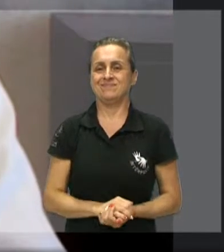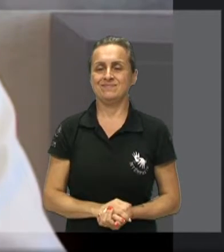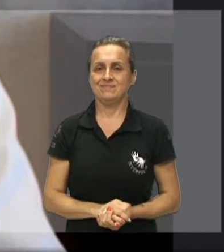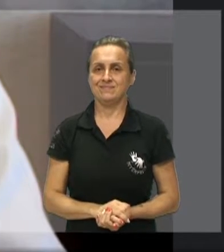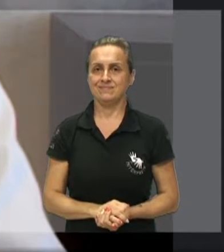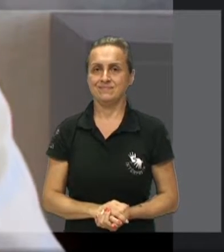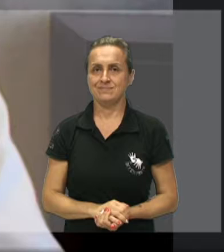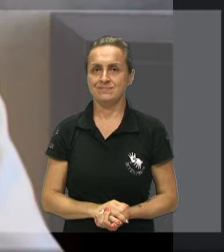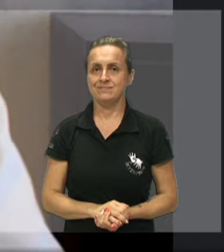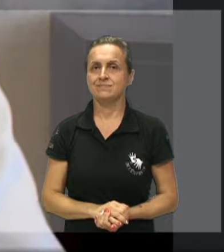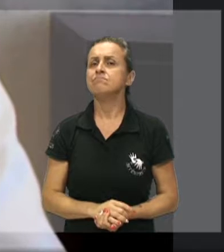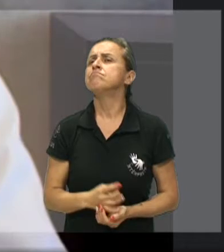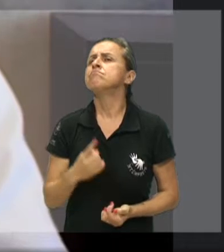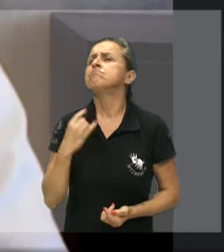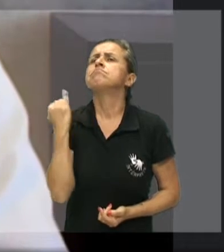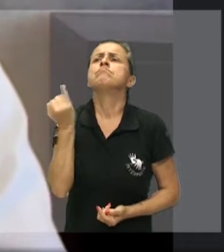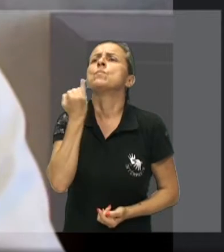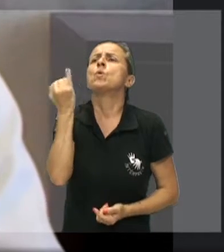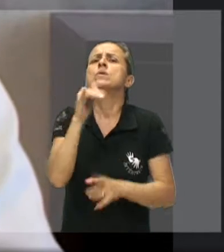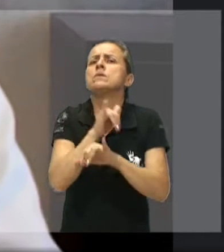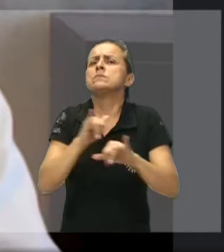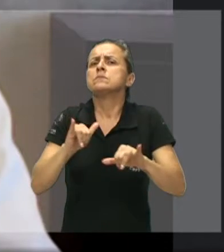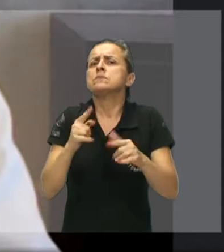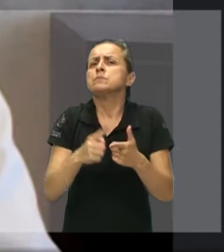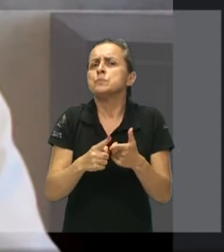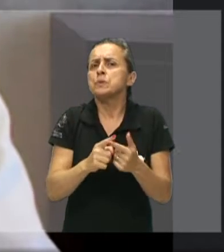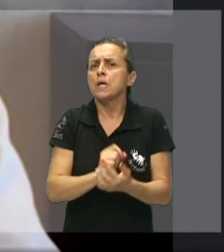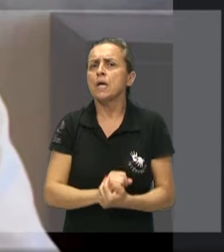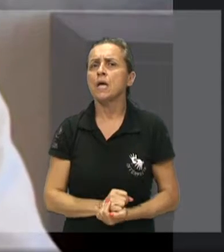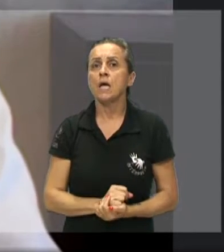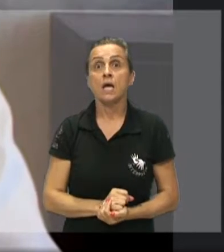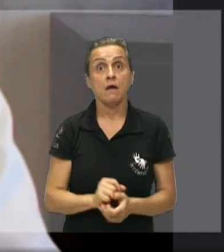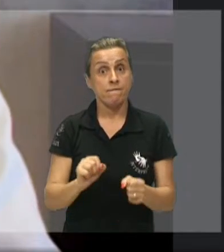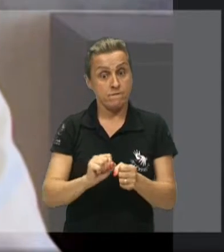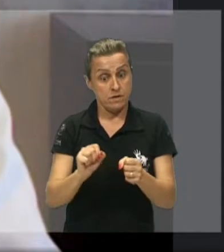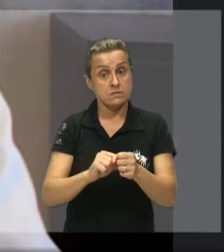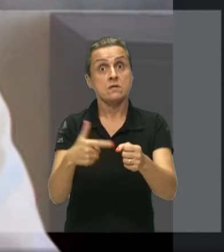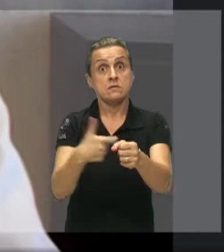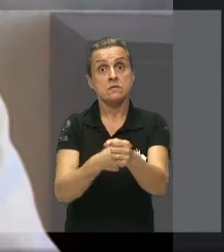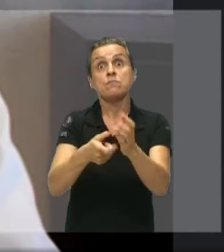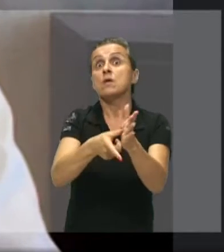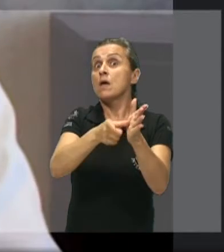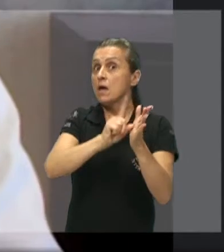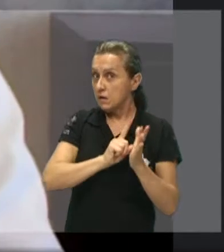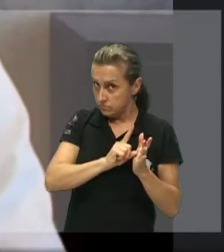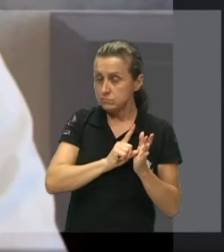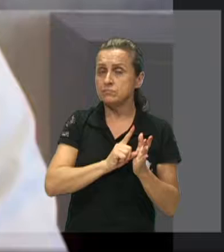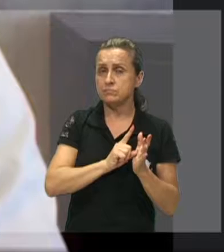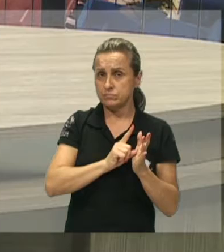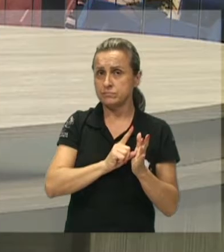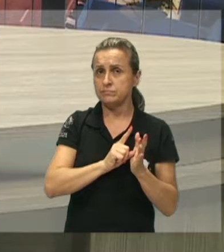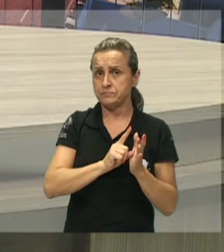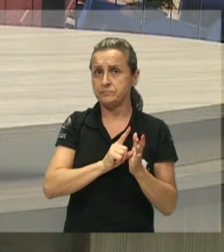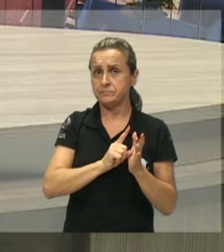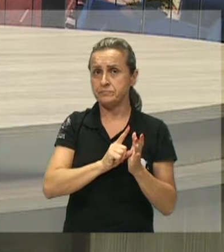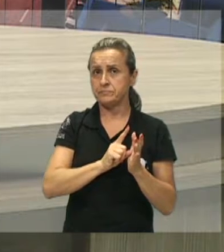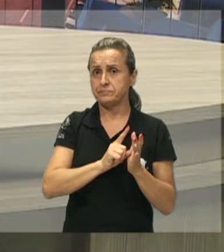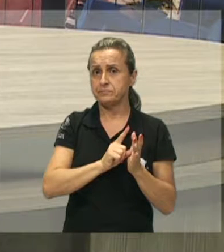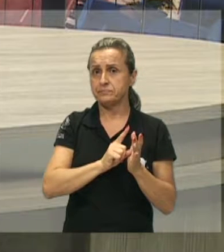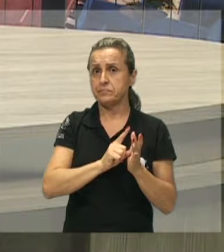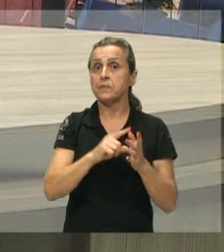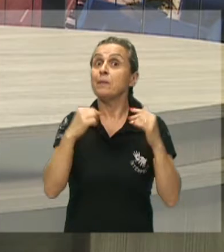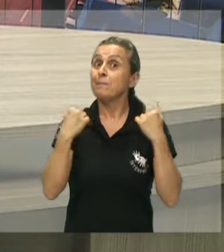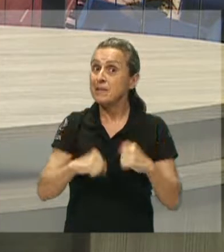A importância dela é fazer o diagnóstico precoce, o tratamento é dependente disso,